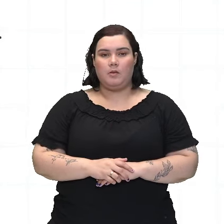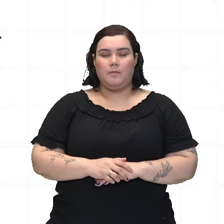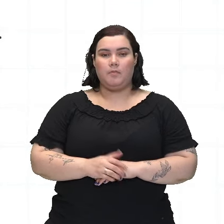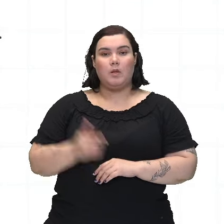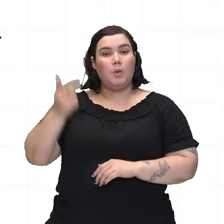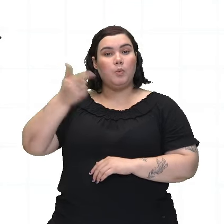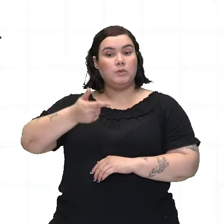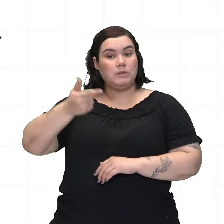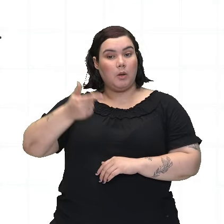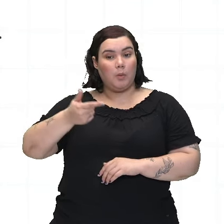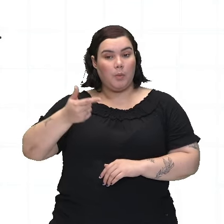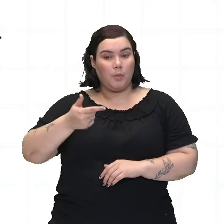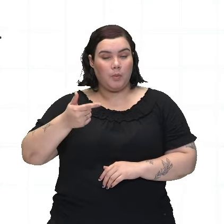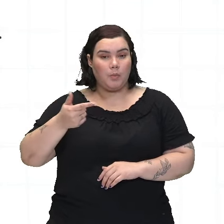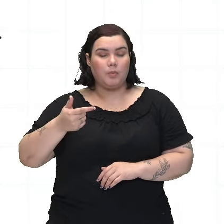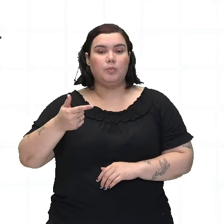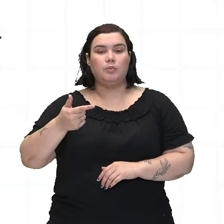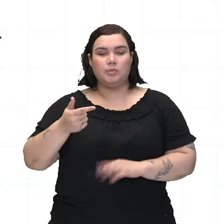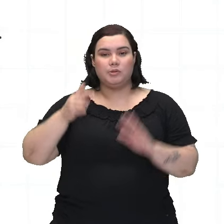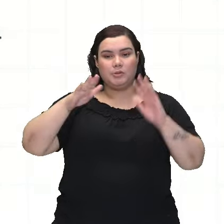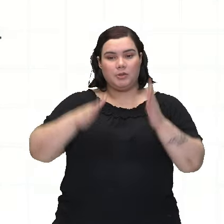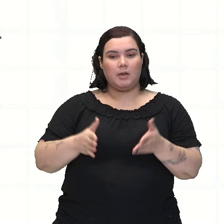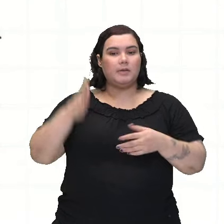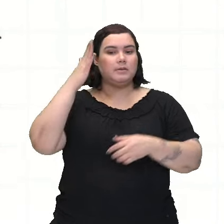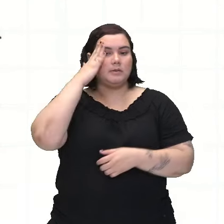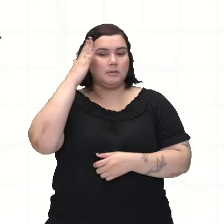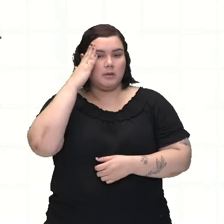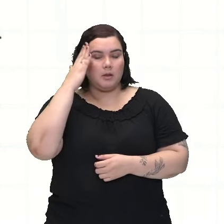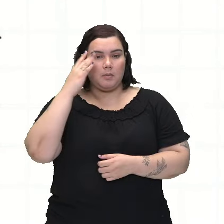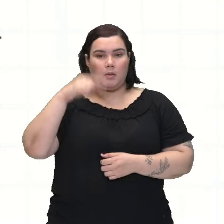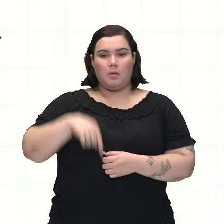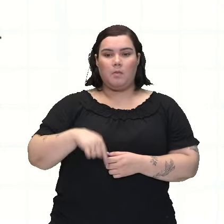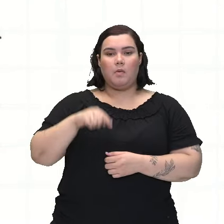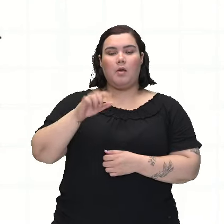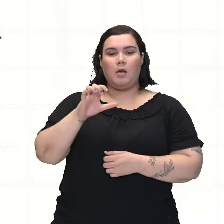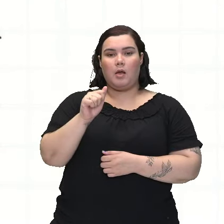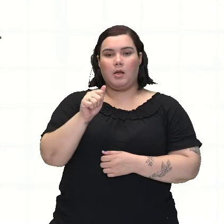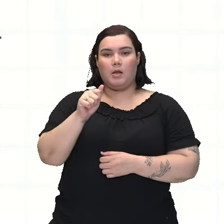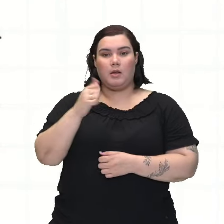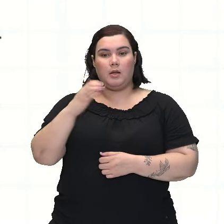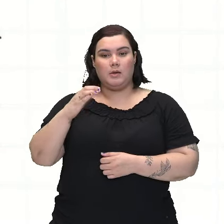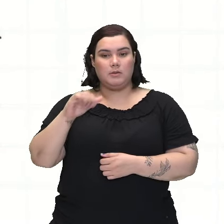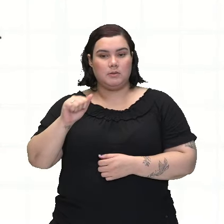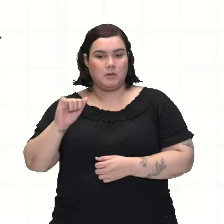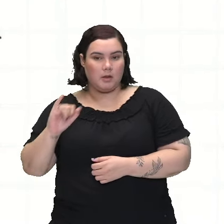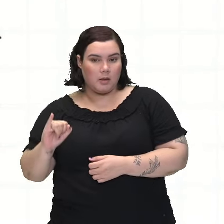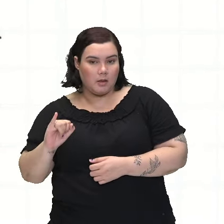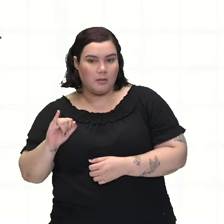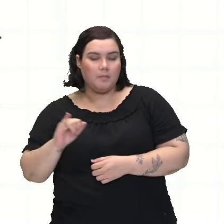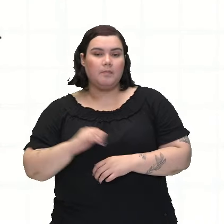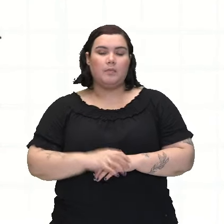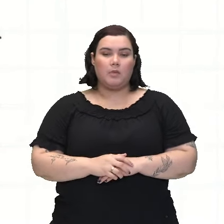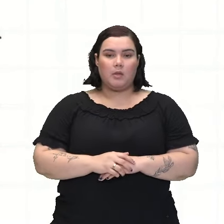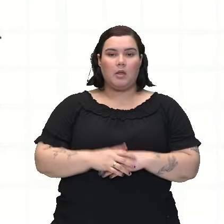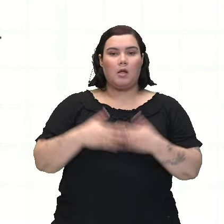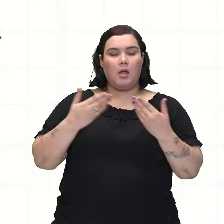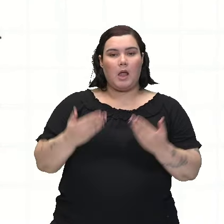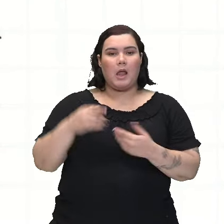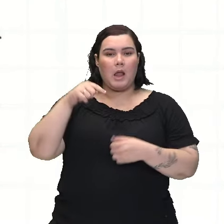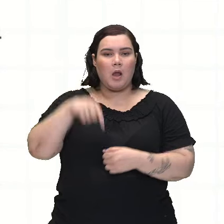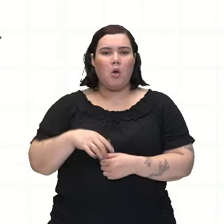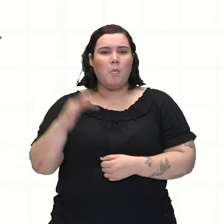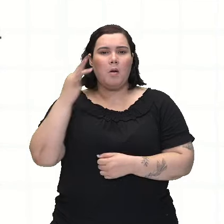já o segundo, que nós já sabemos que é o elemento açaí, é uma